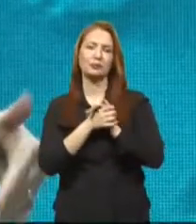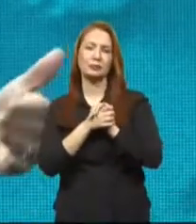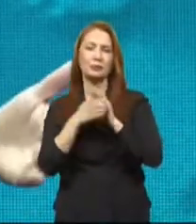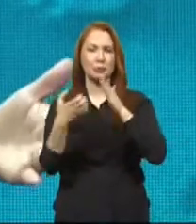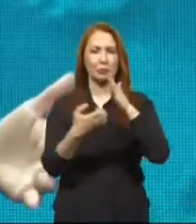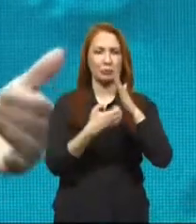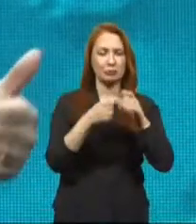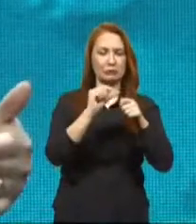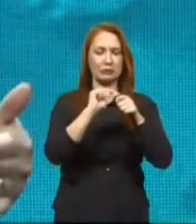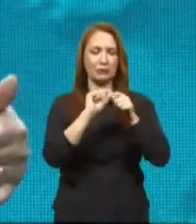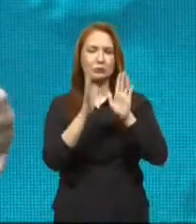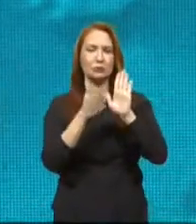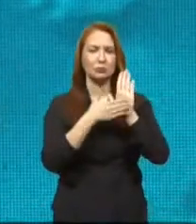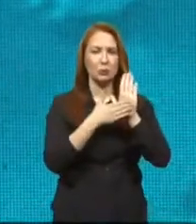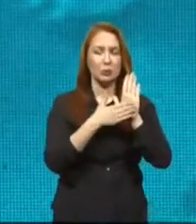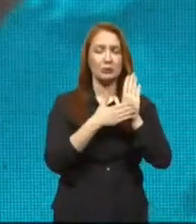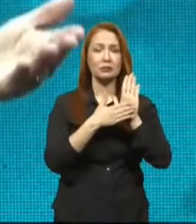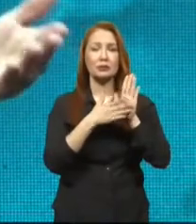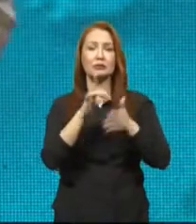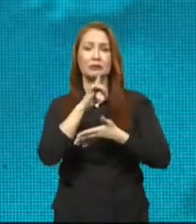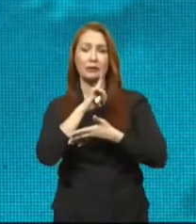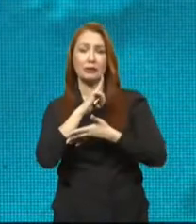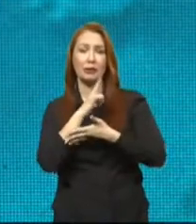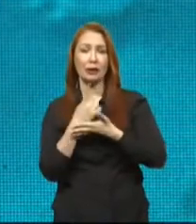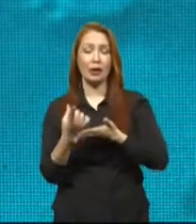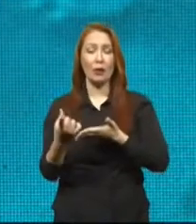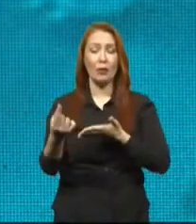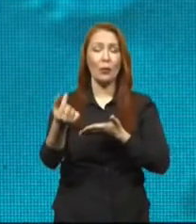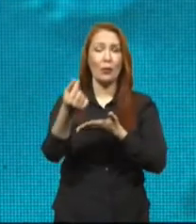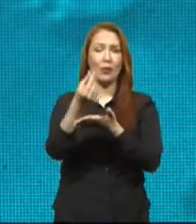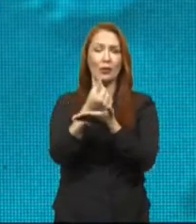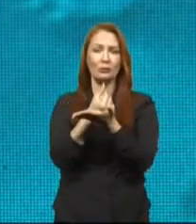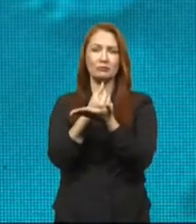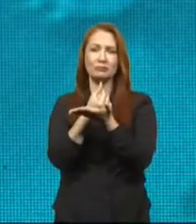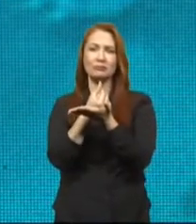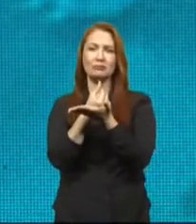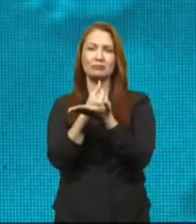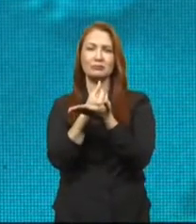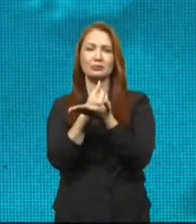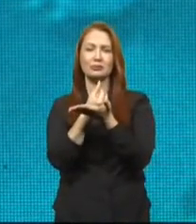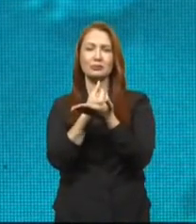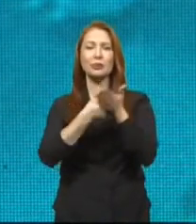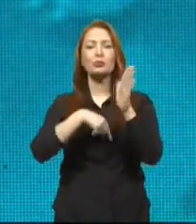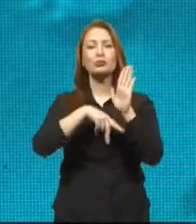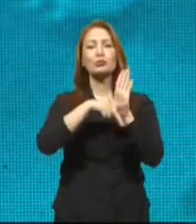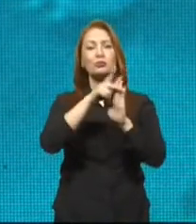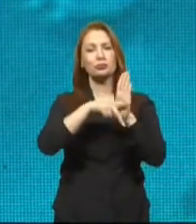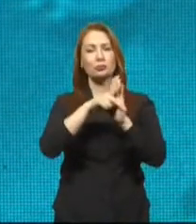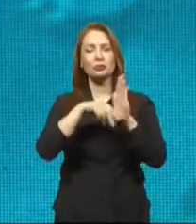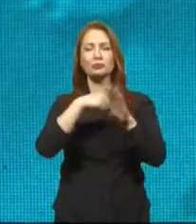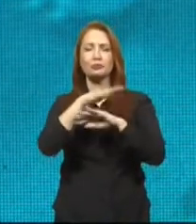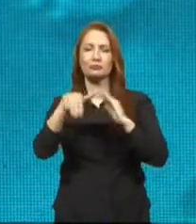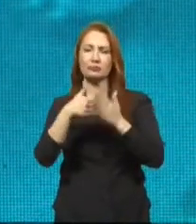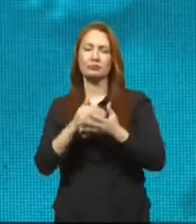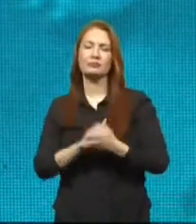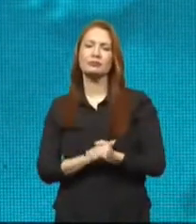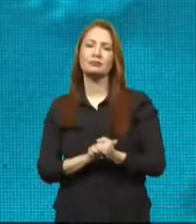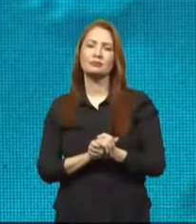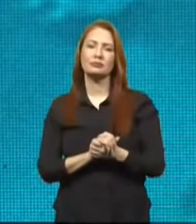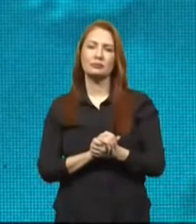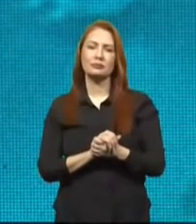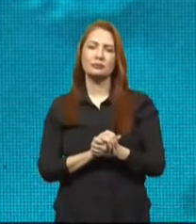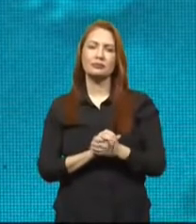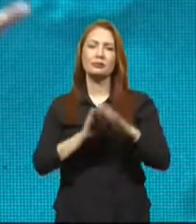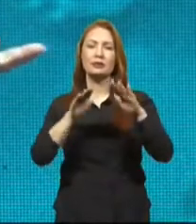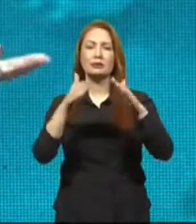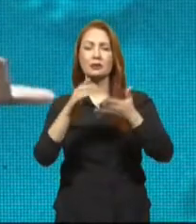também ter o seu recurso garantido quando da captação do recurso para o projeto todo. Uhum. Né? E aí vai possibilitar